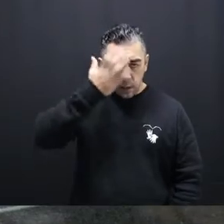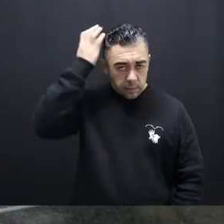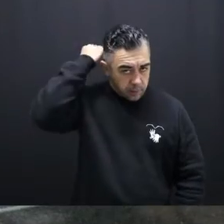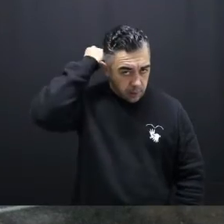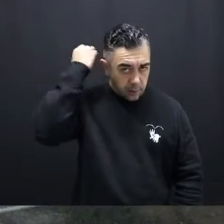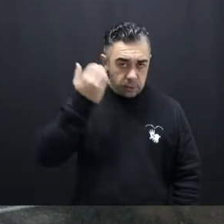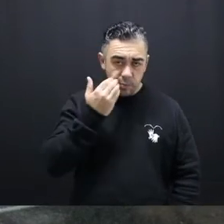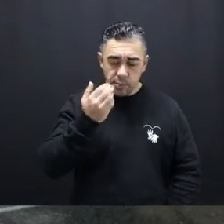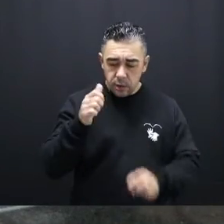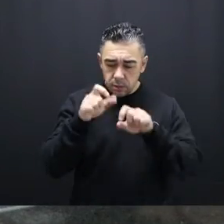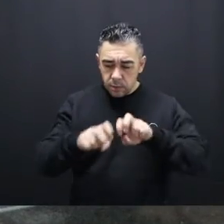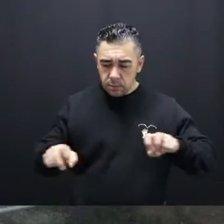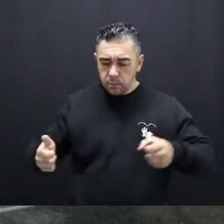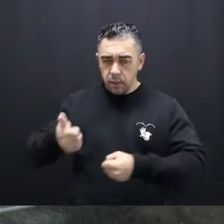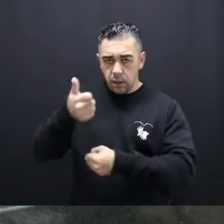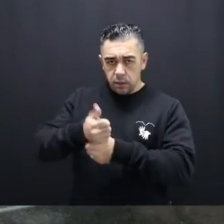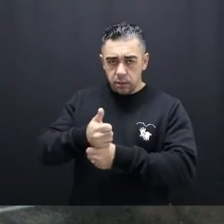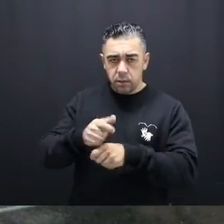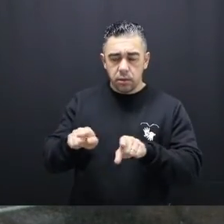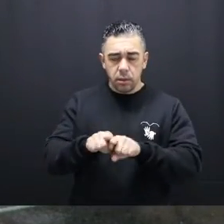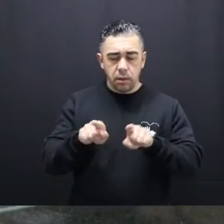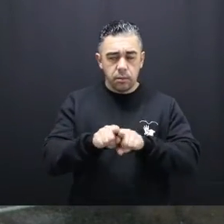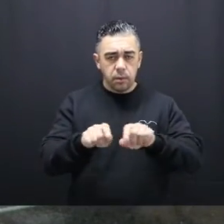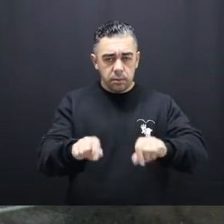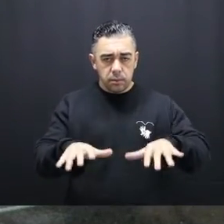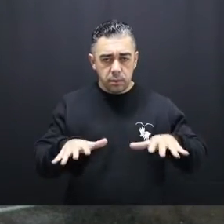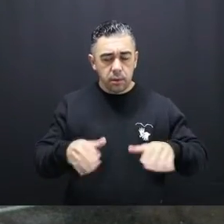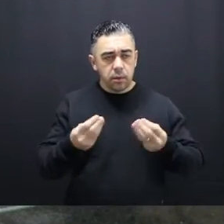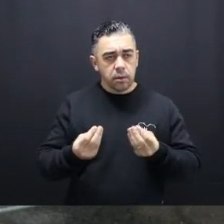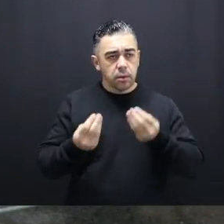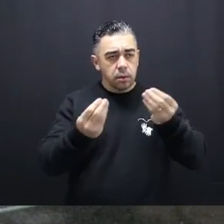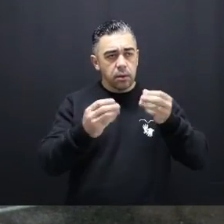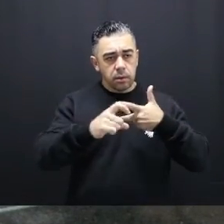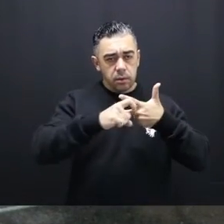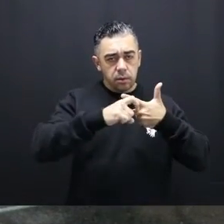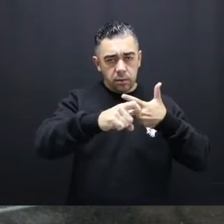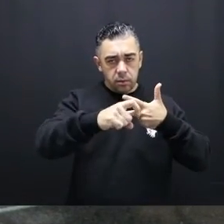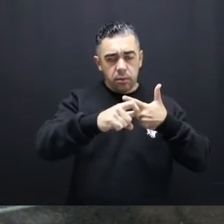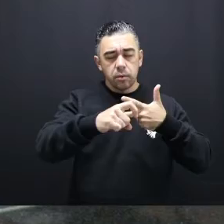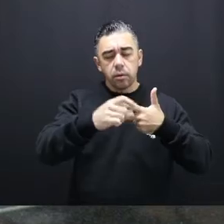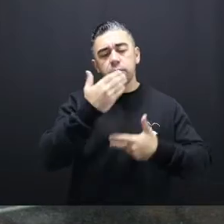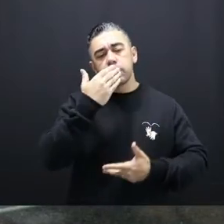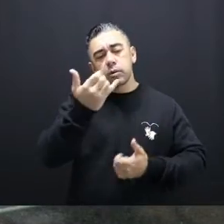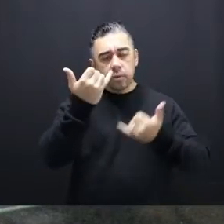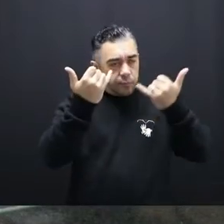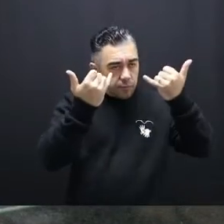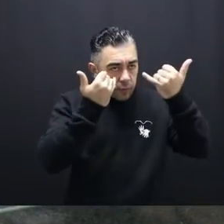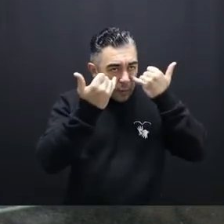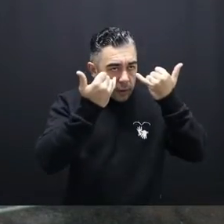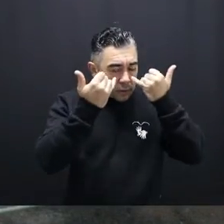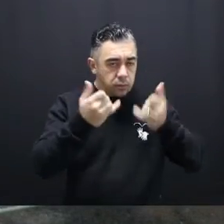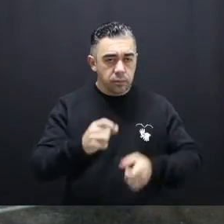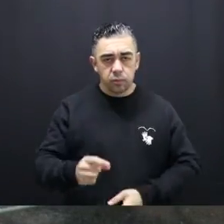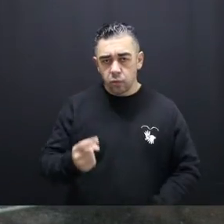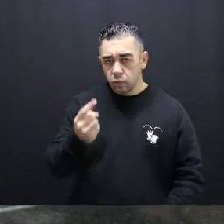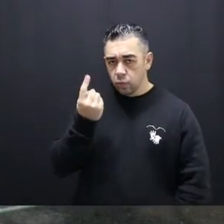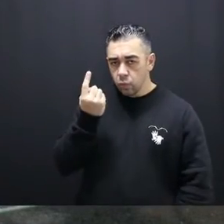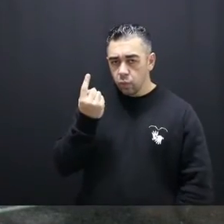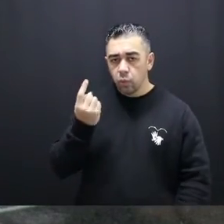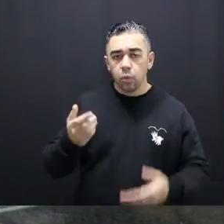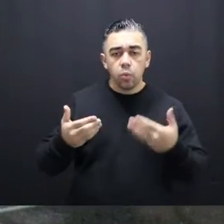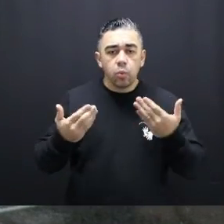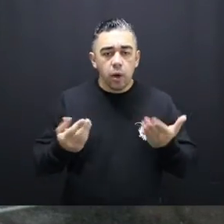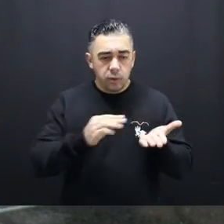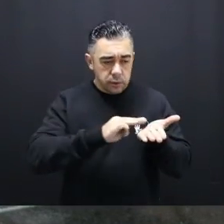requer à mesa ouvido o plenário que seja enviado ao poder executivo o seguinte pedido de informação um quais